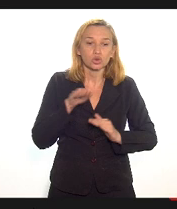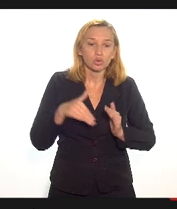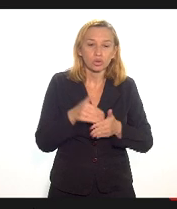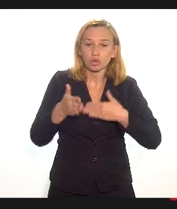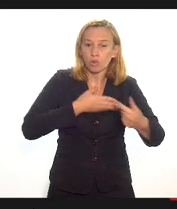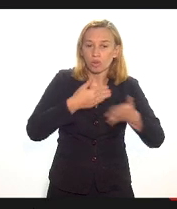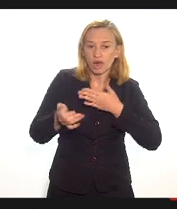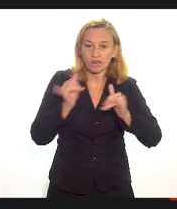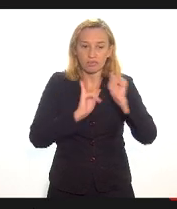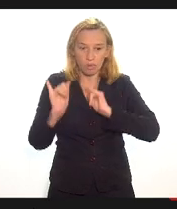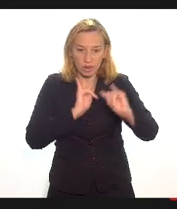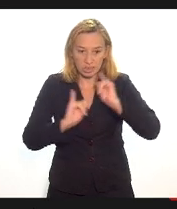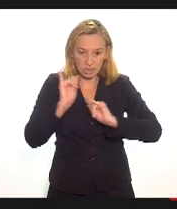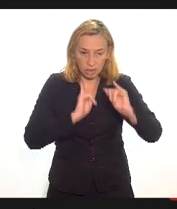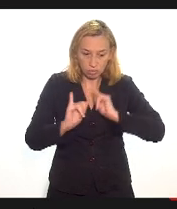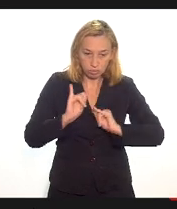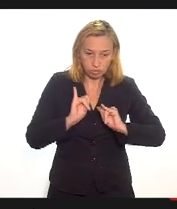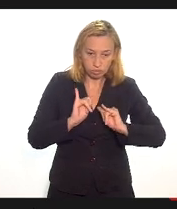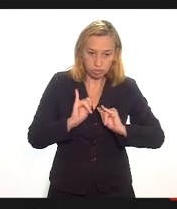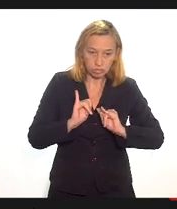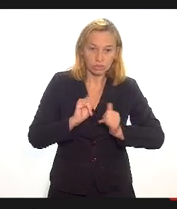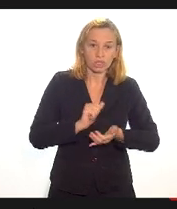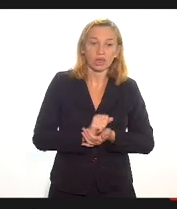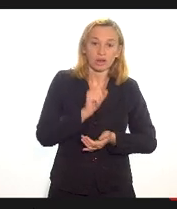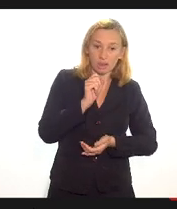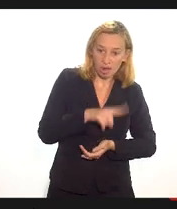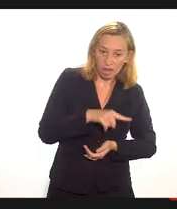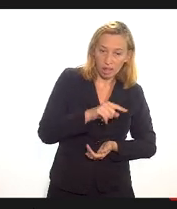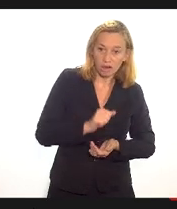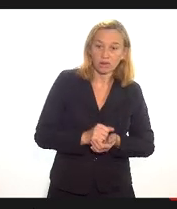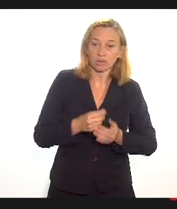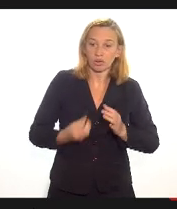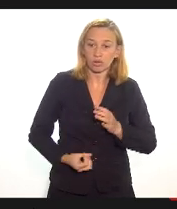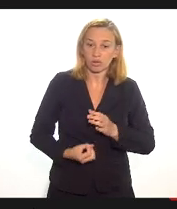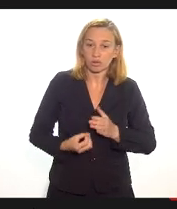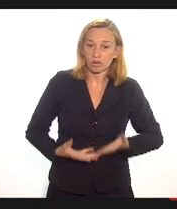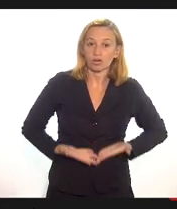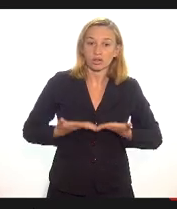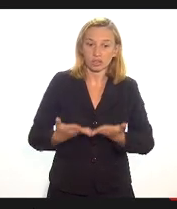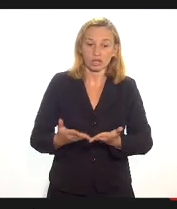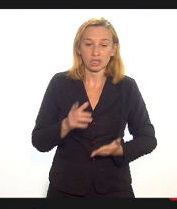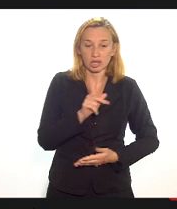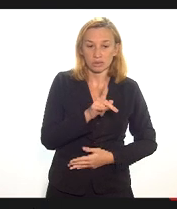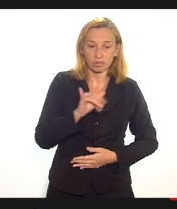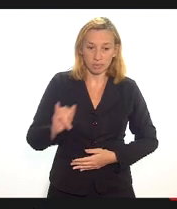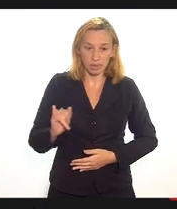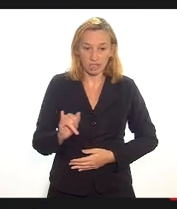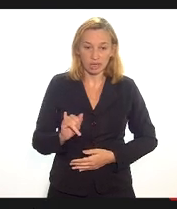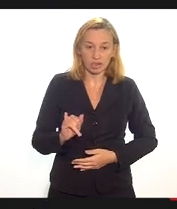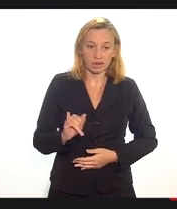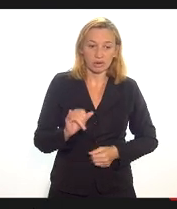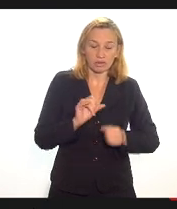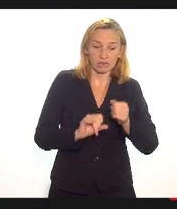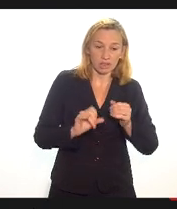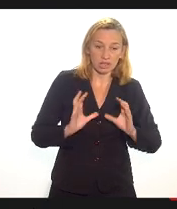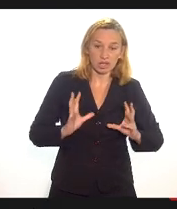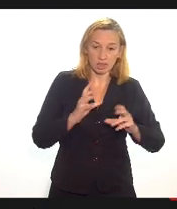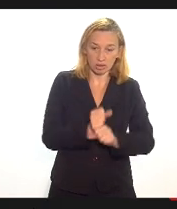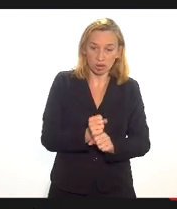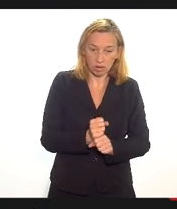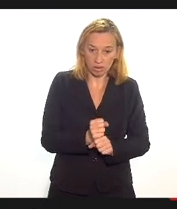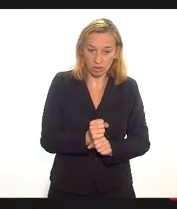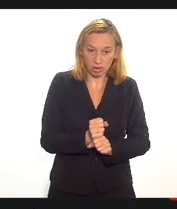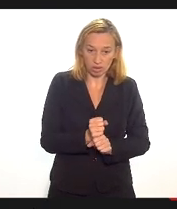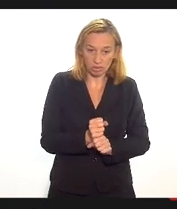qualquer informação que era e ainda é fornecida para a ANP fazer o cálculo ou fazer a fiscalização ou